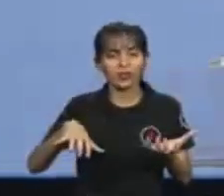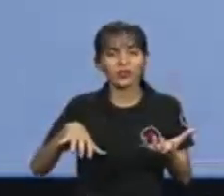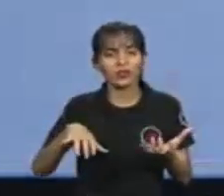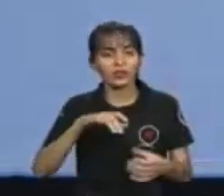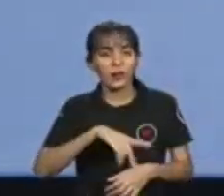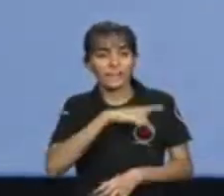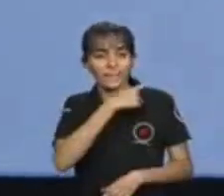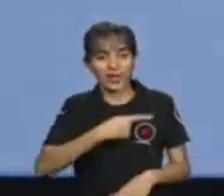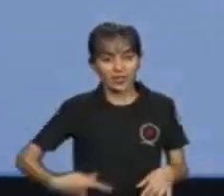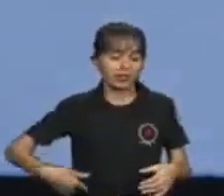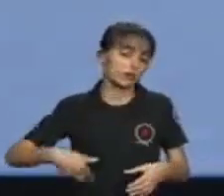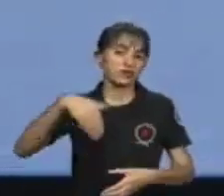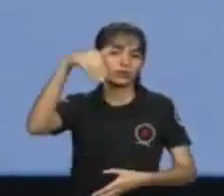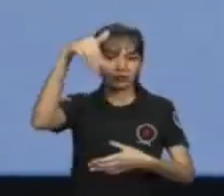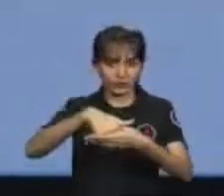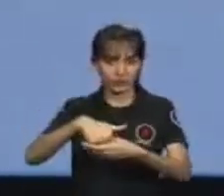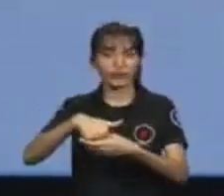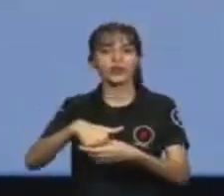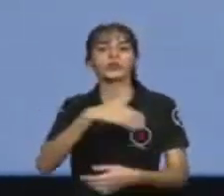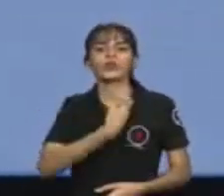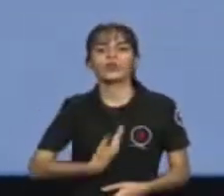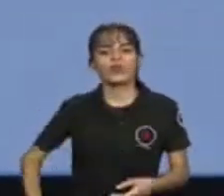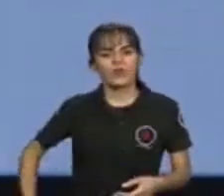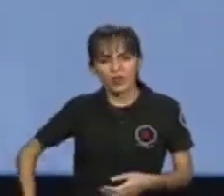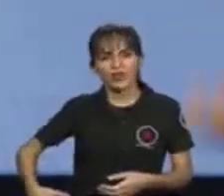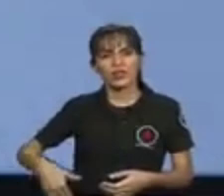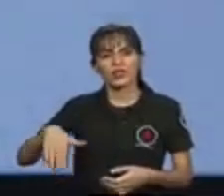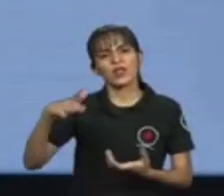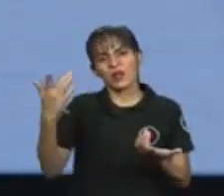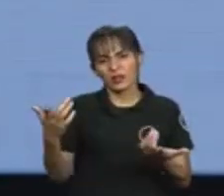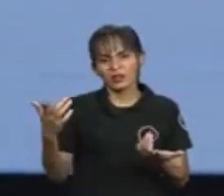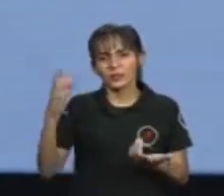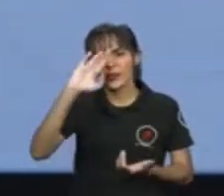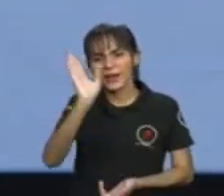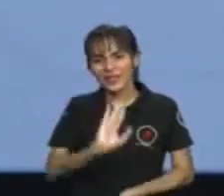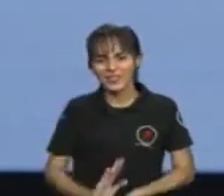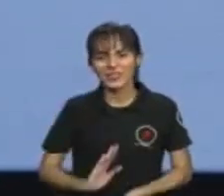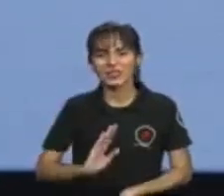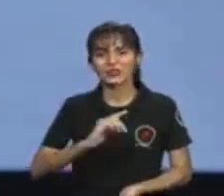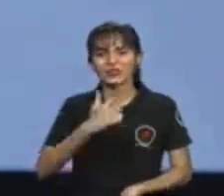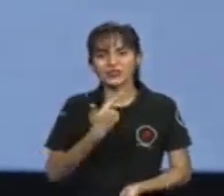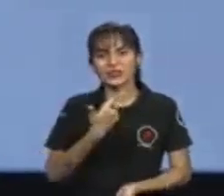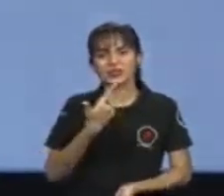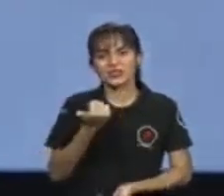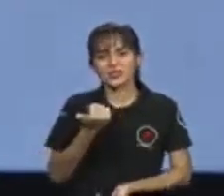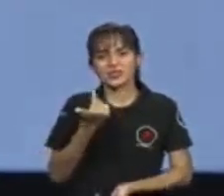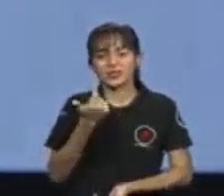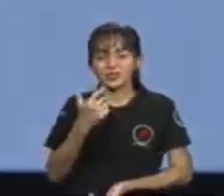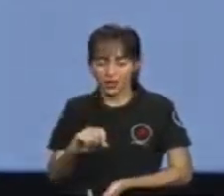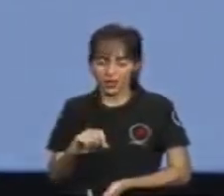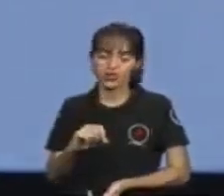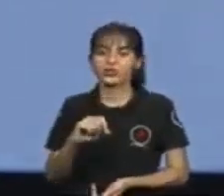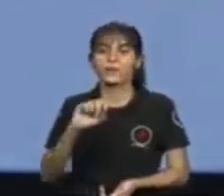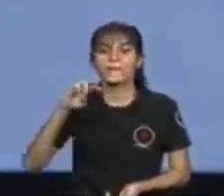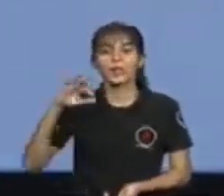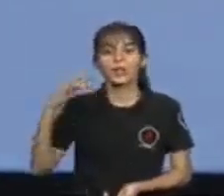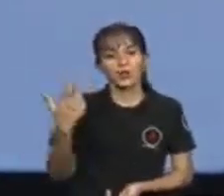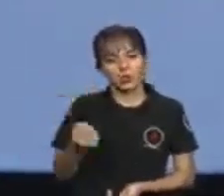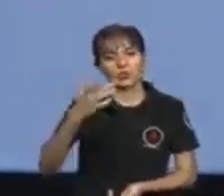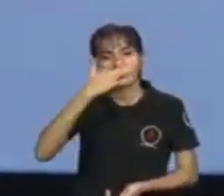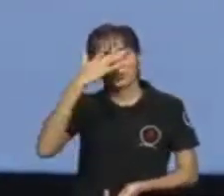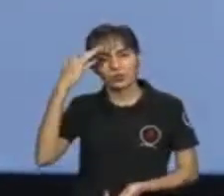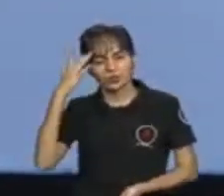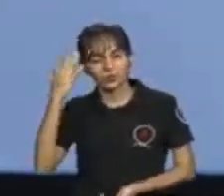da nação, ser eleito para governar uma nação na época de 210 milhões de pessoas. E um belo dia eu orei e